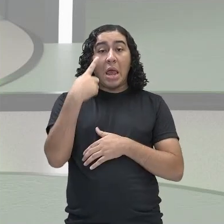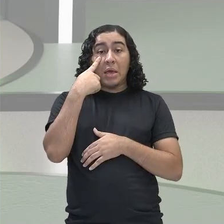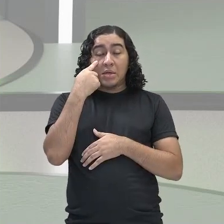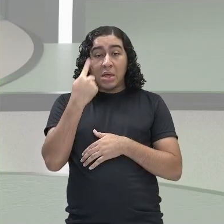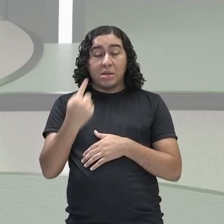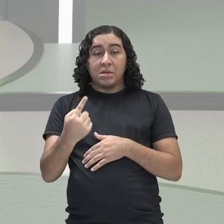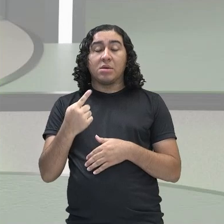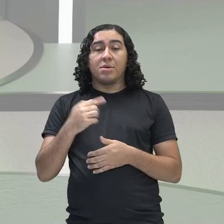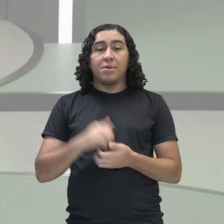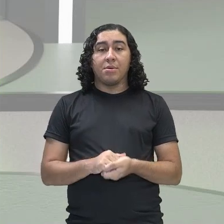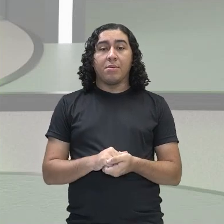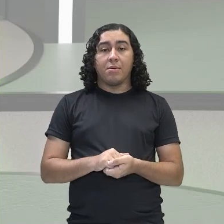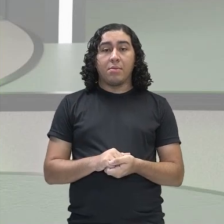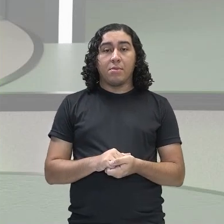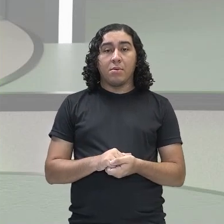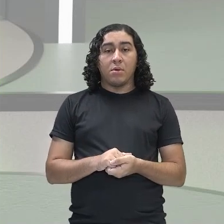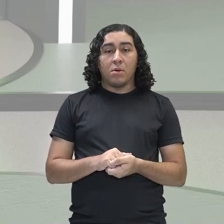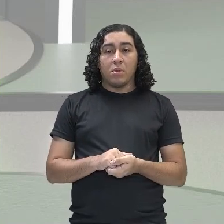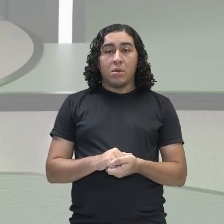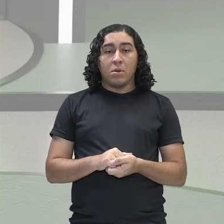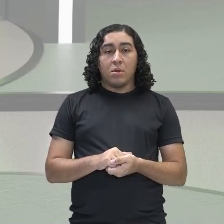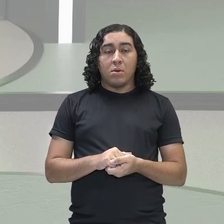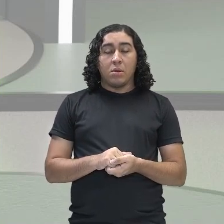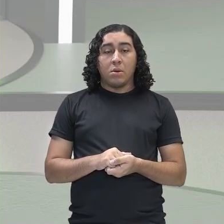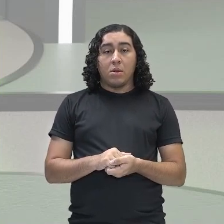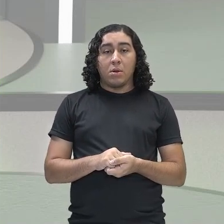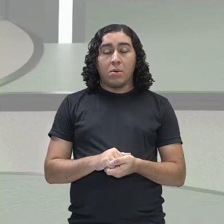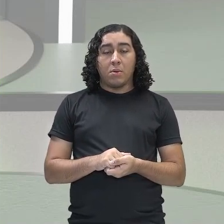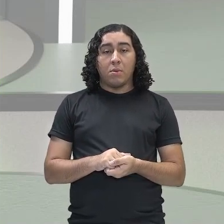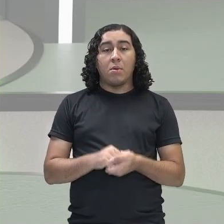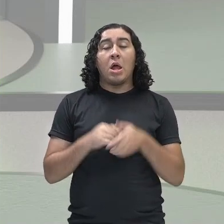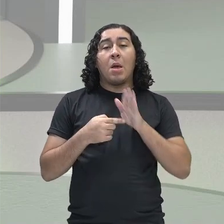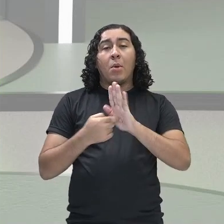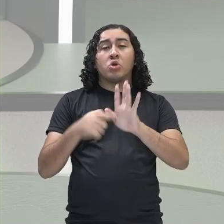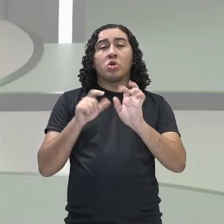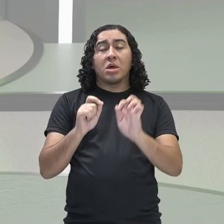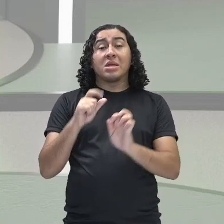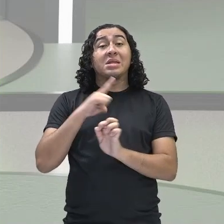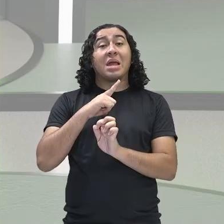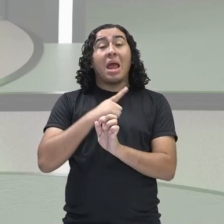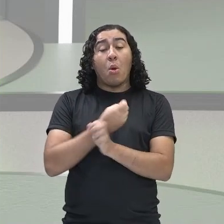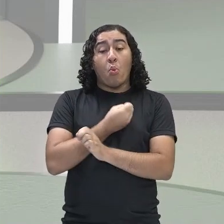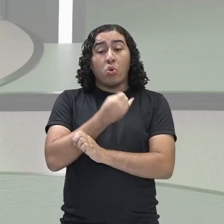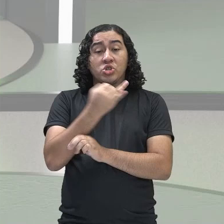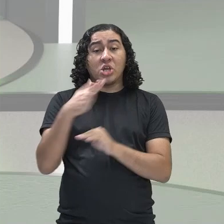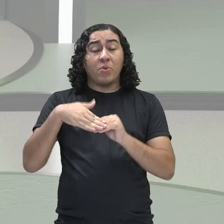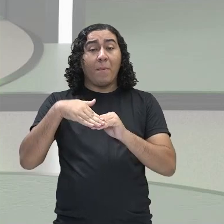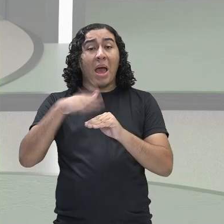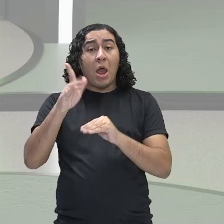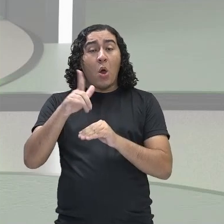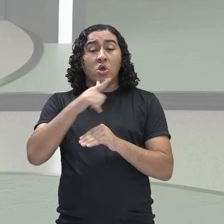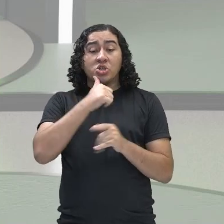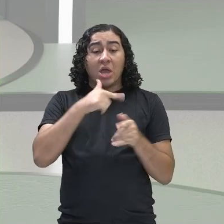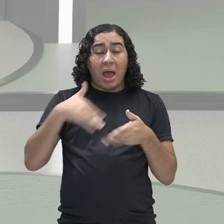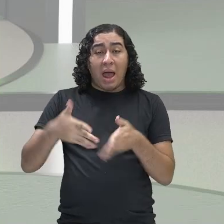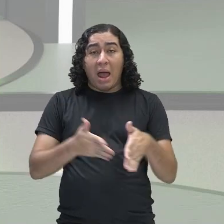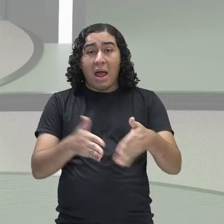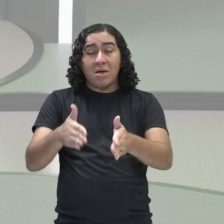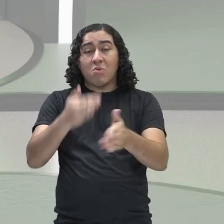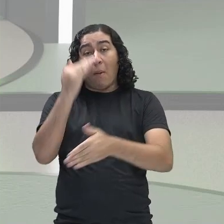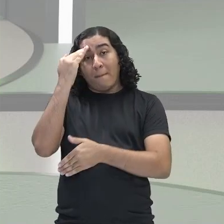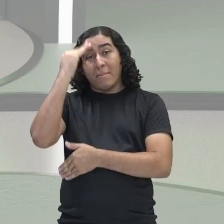ele apresenta ali, ó, a maior bacia hidrográfica do mundo, onde o seu principal rio é o